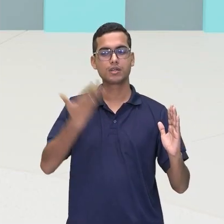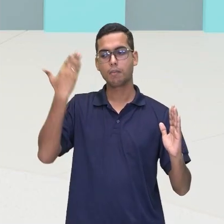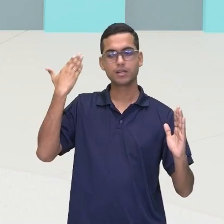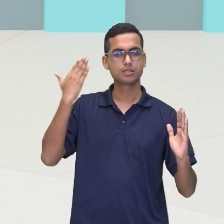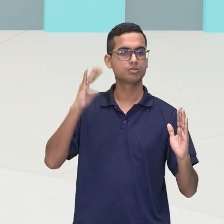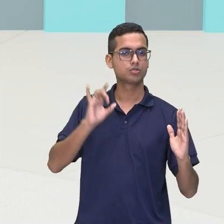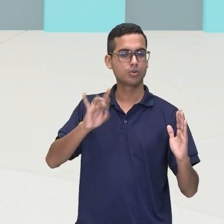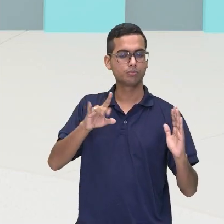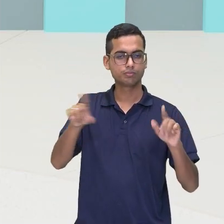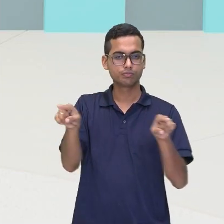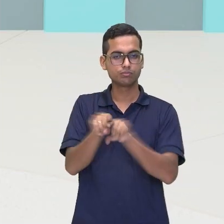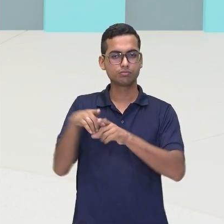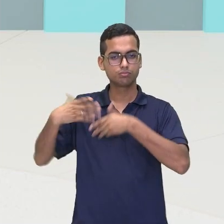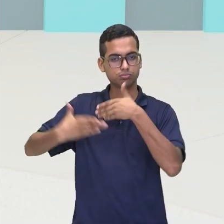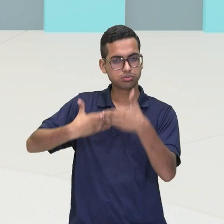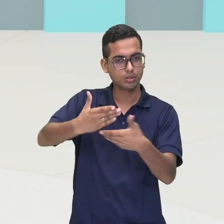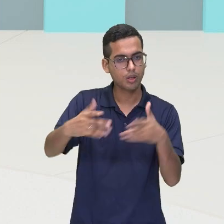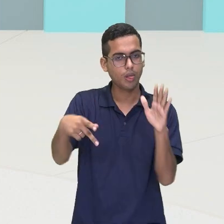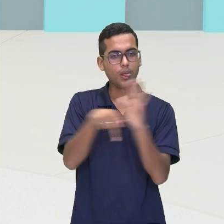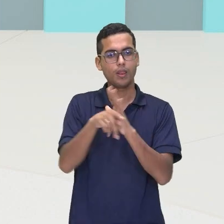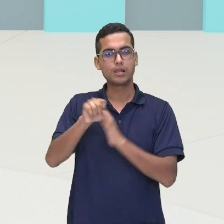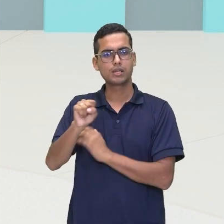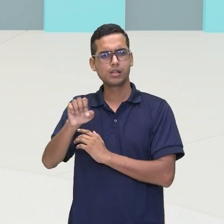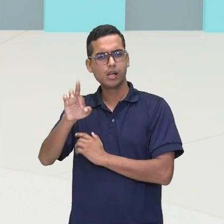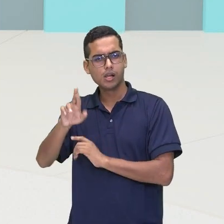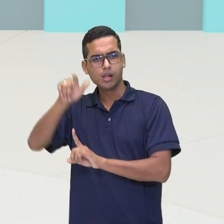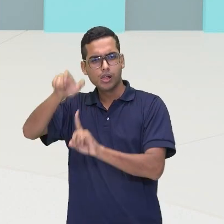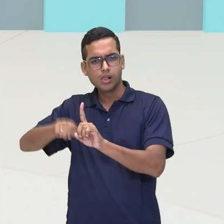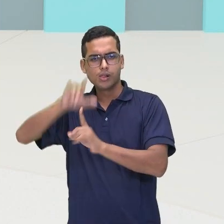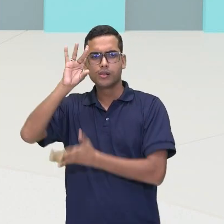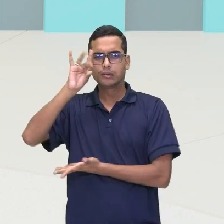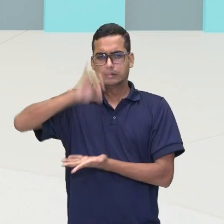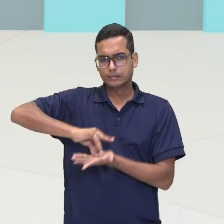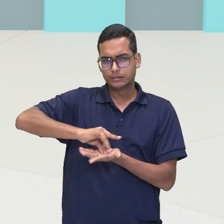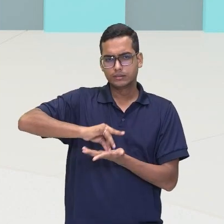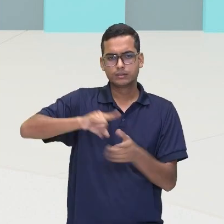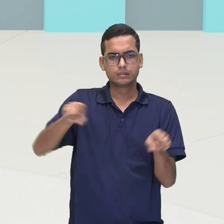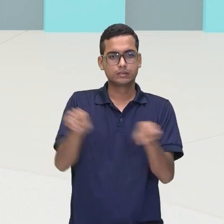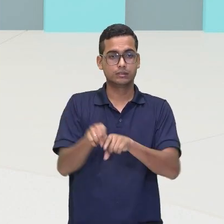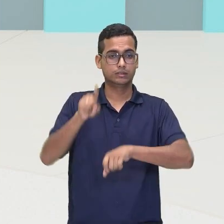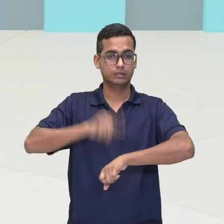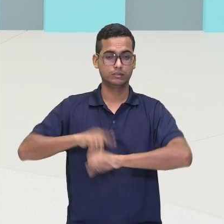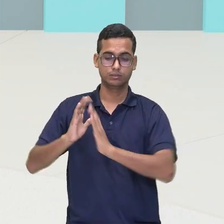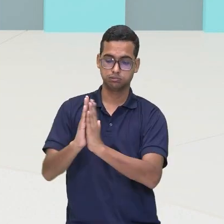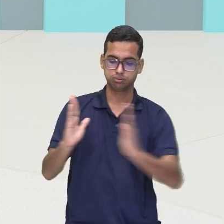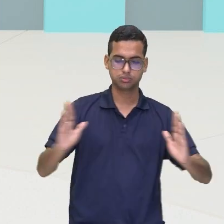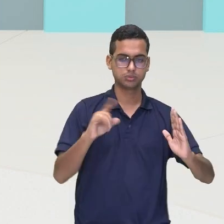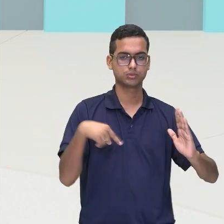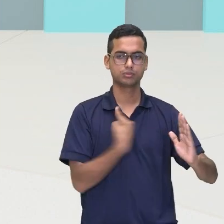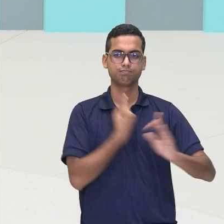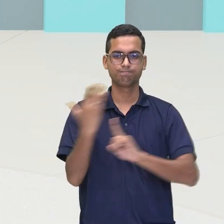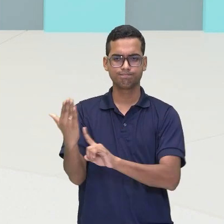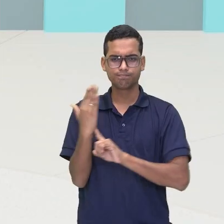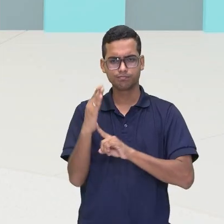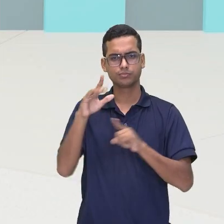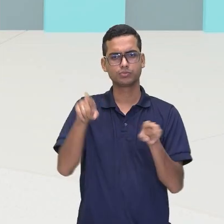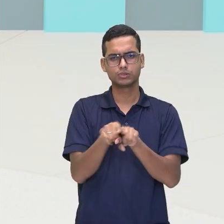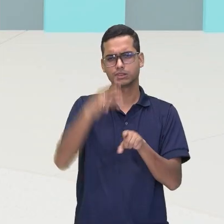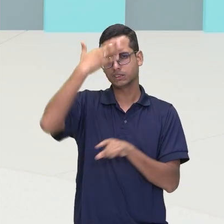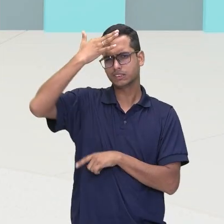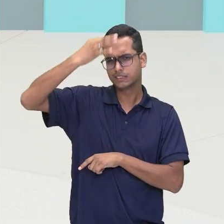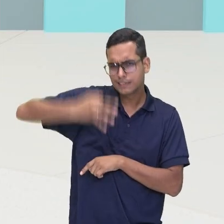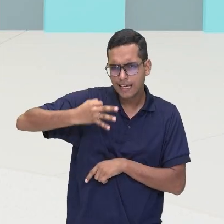A perspectiva de ser e tempo que ele nos apresenta. Onde a única certeza